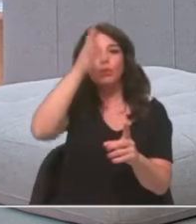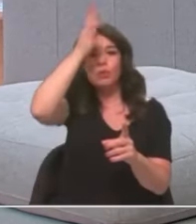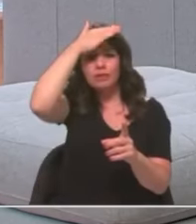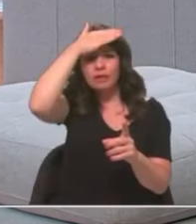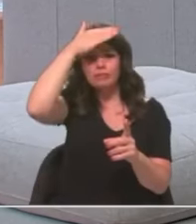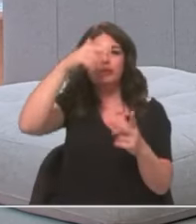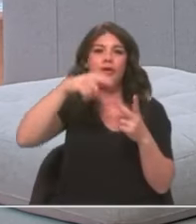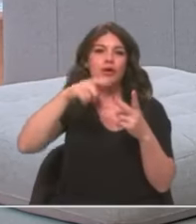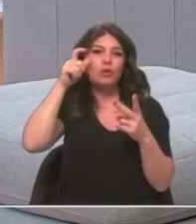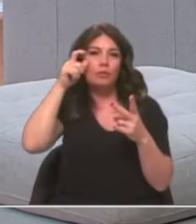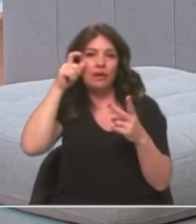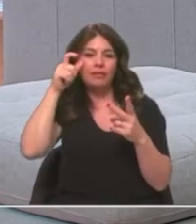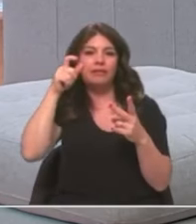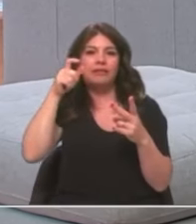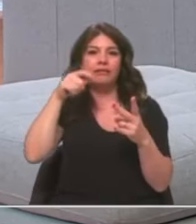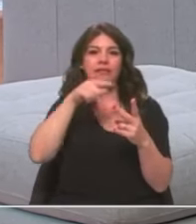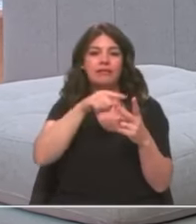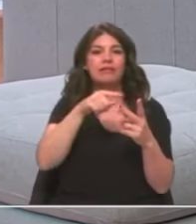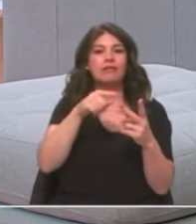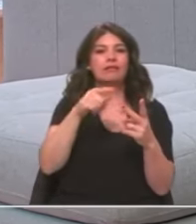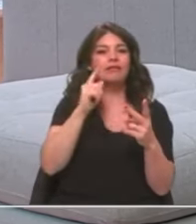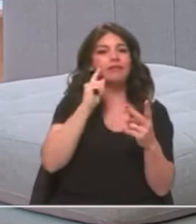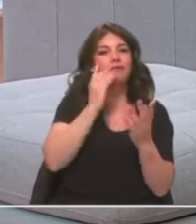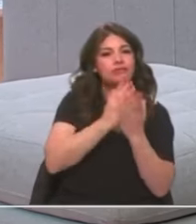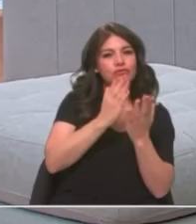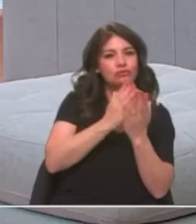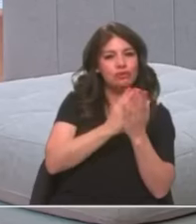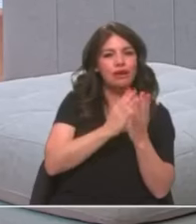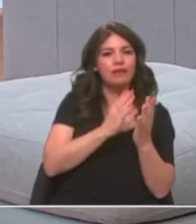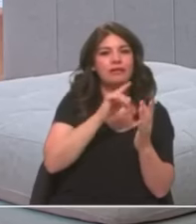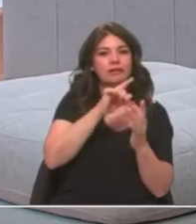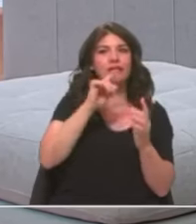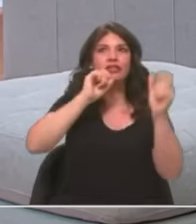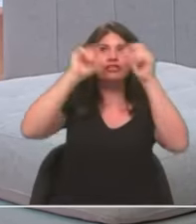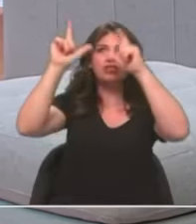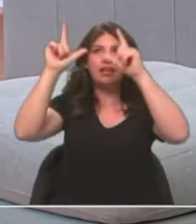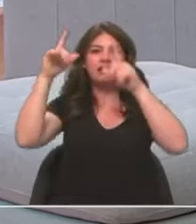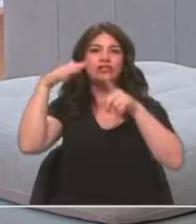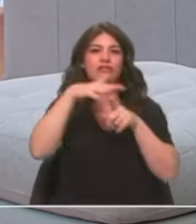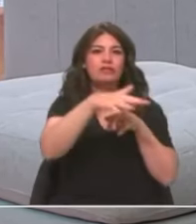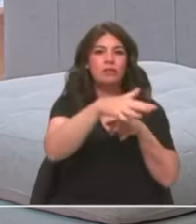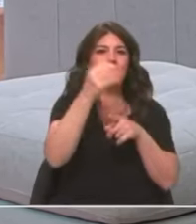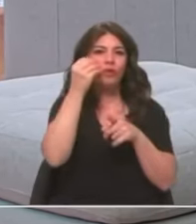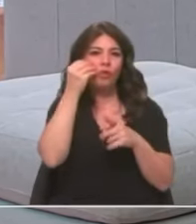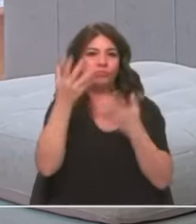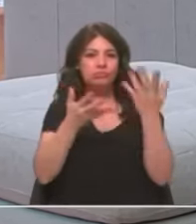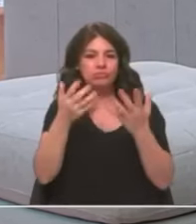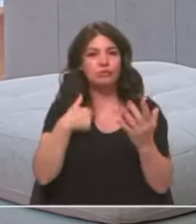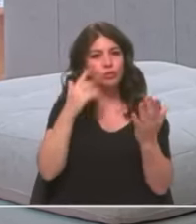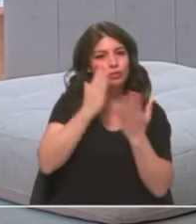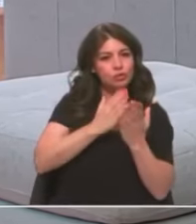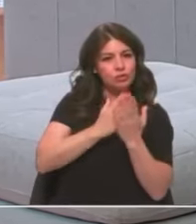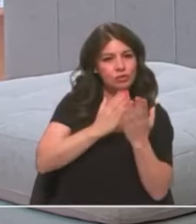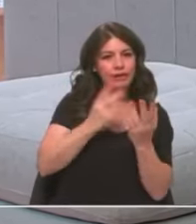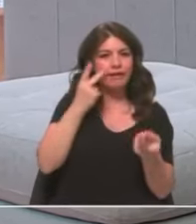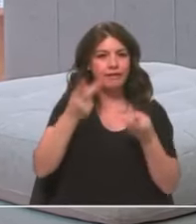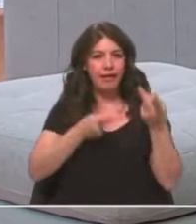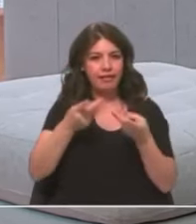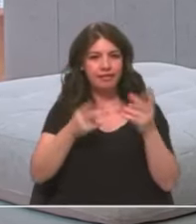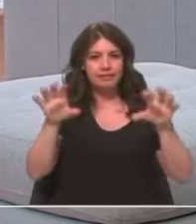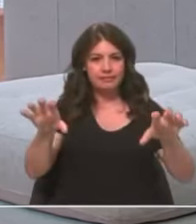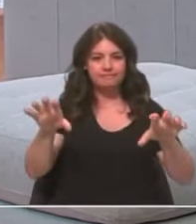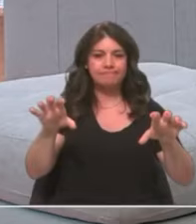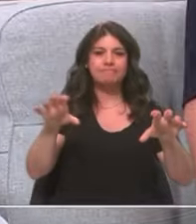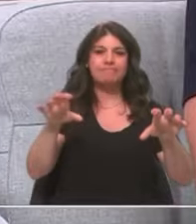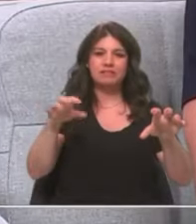Joe Biden. E, realmente, o Joe Biden estava mais favorecido, mas eu pela análise, não é, ele não ia